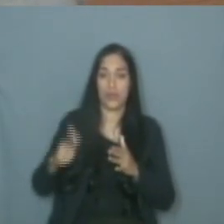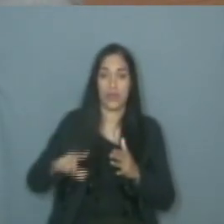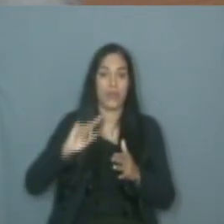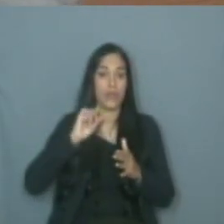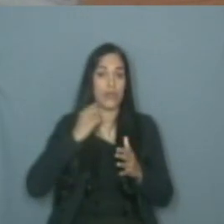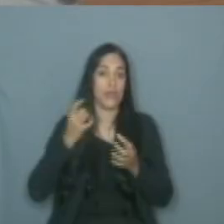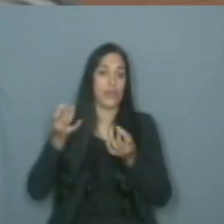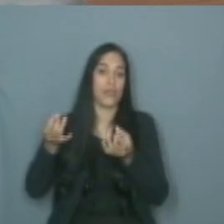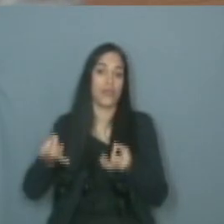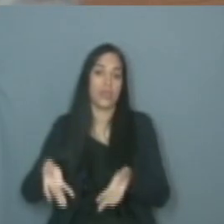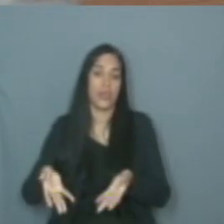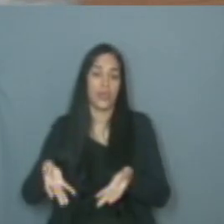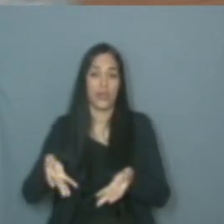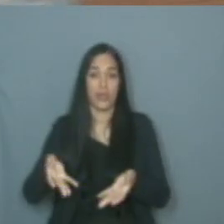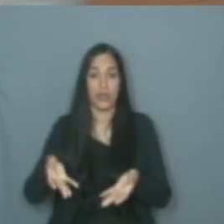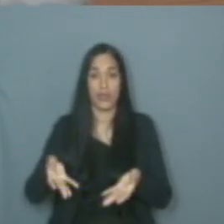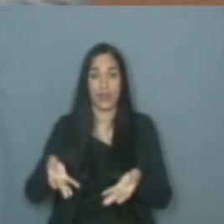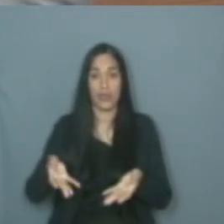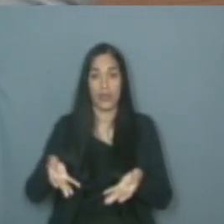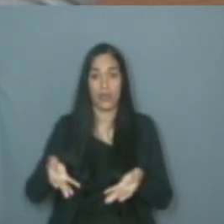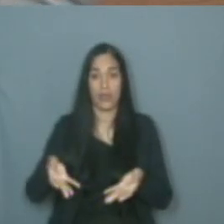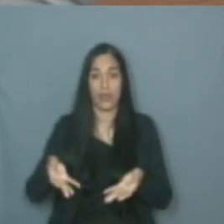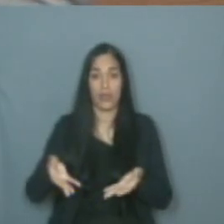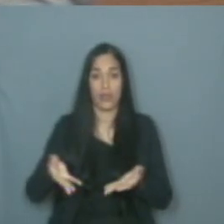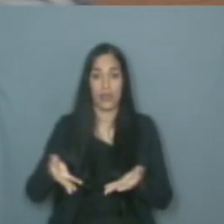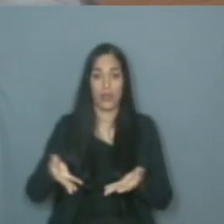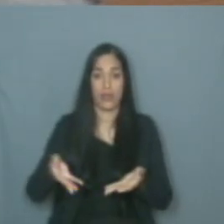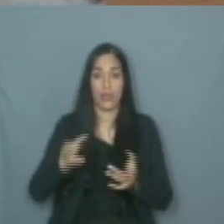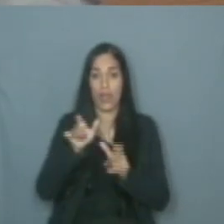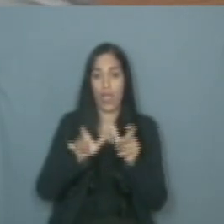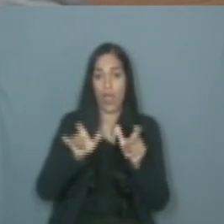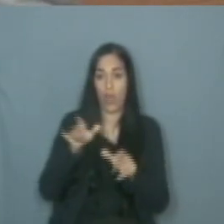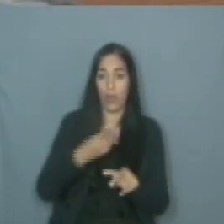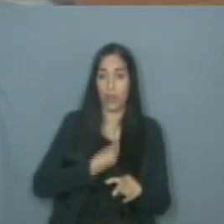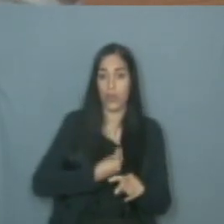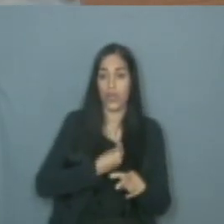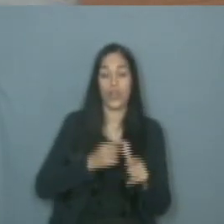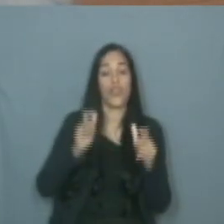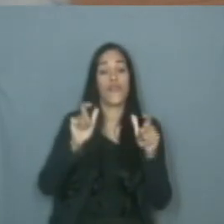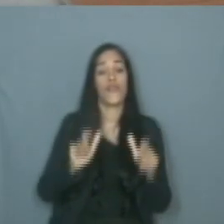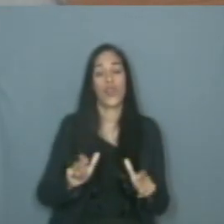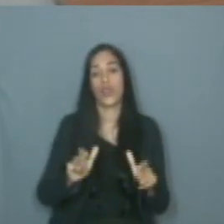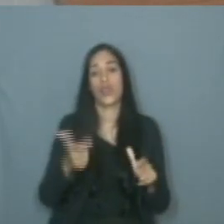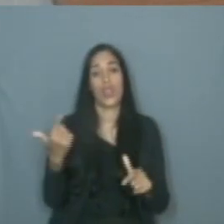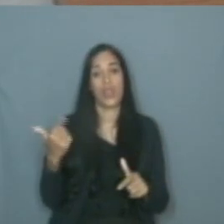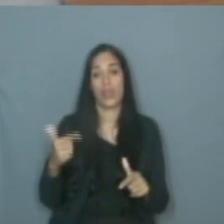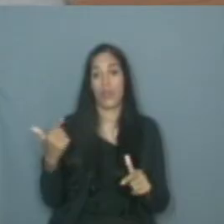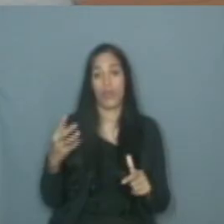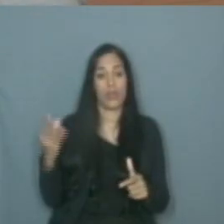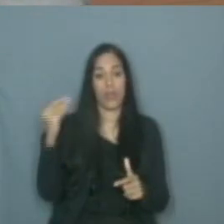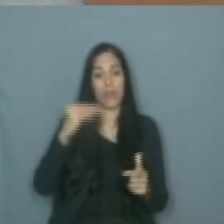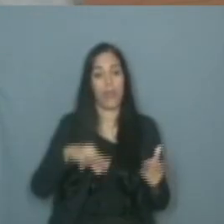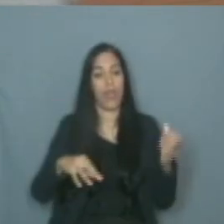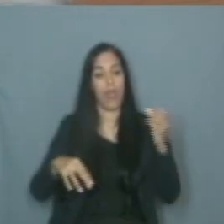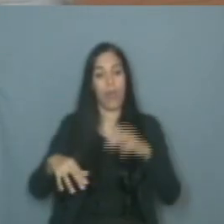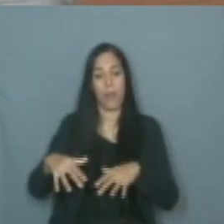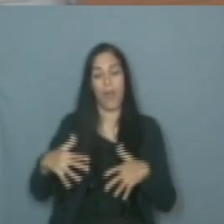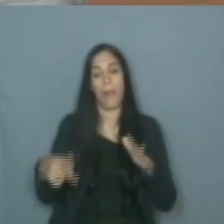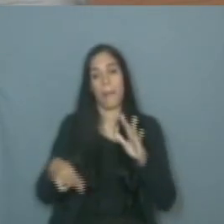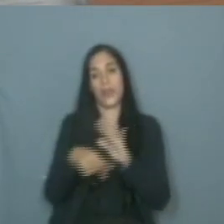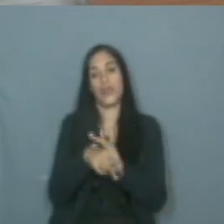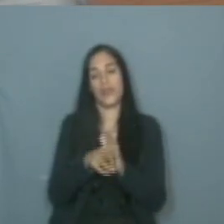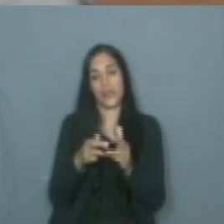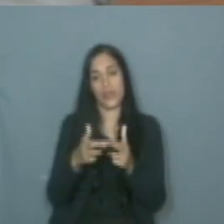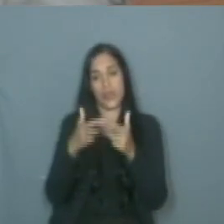lixo é o morador. Mas ele vai botar onde se ele não tem uma caçamba para colocar o lixo? Então eu faço